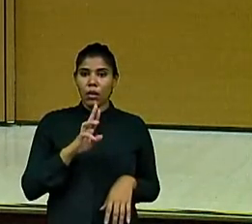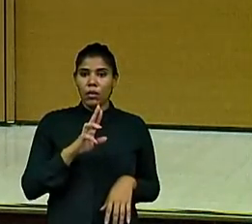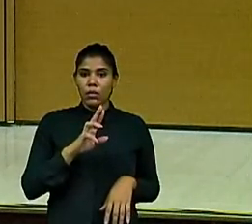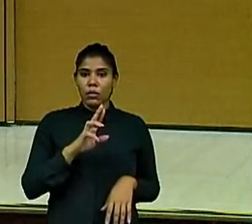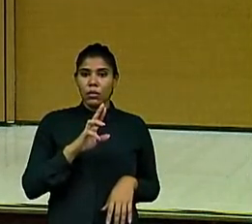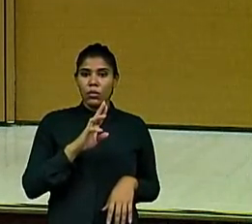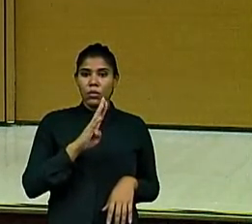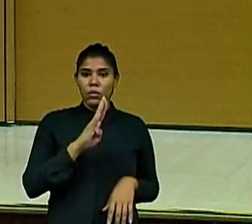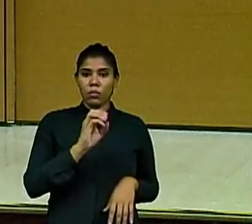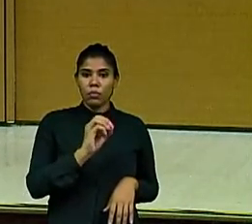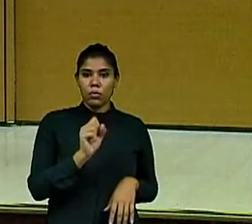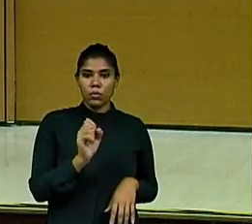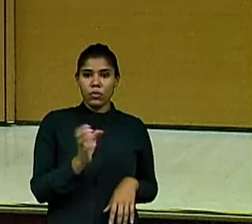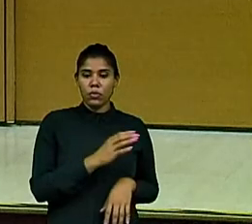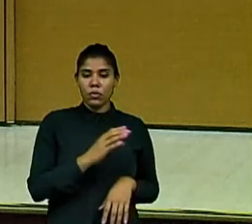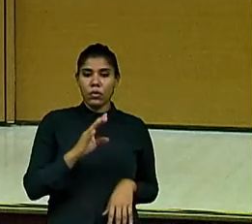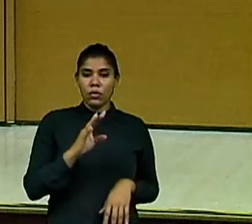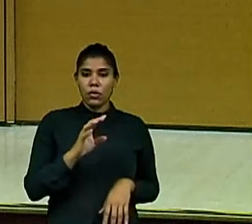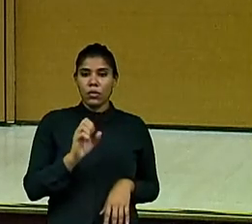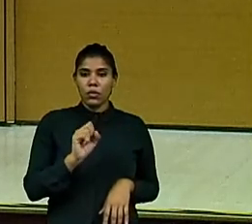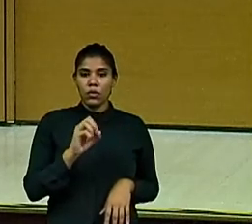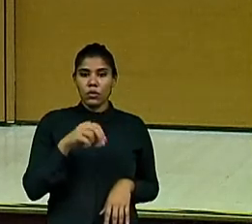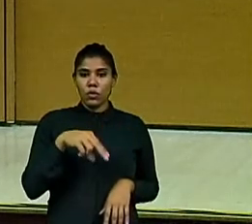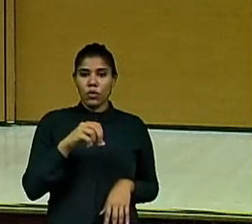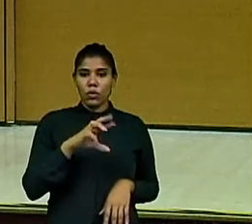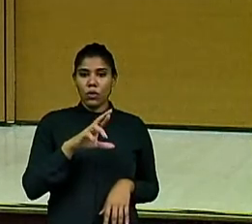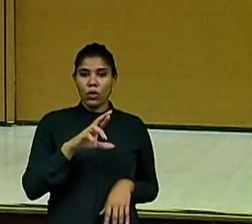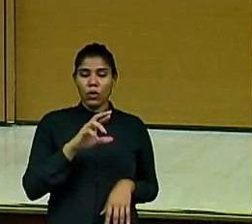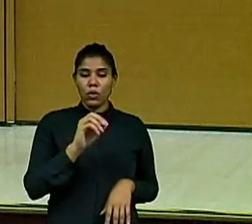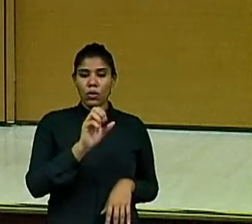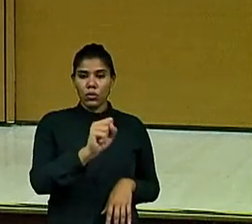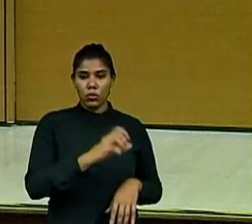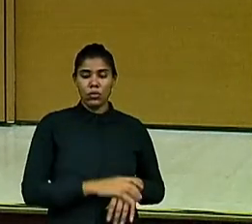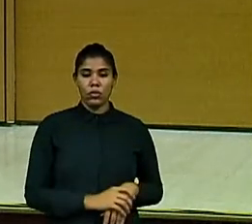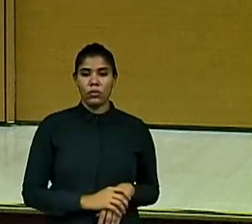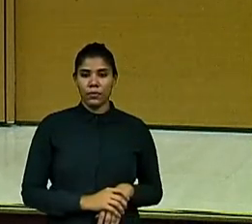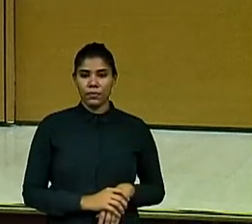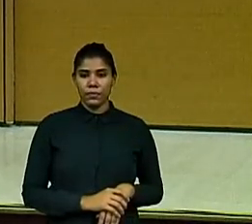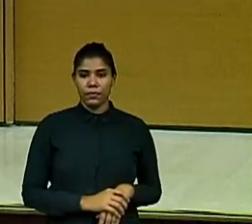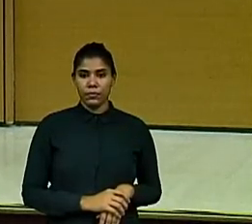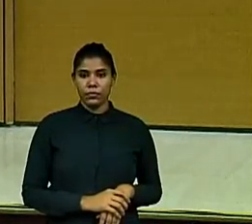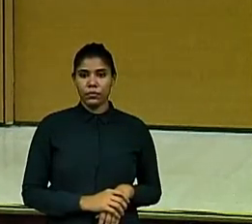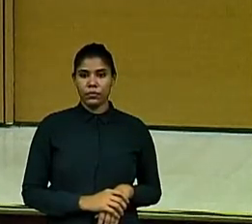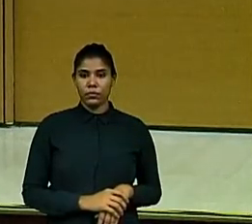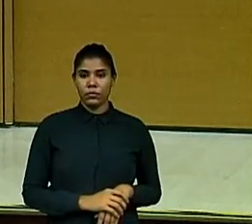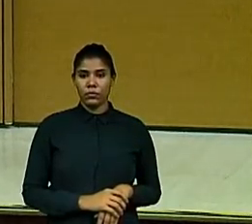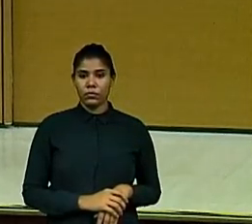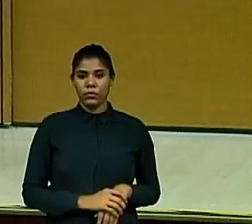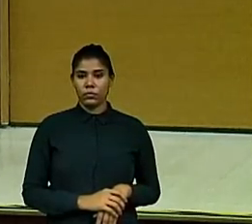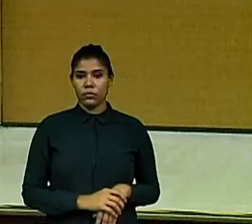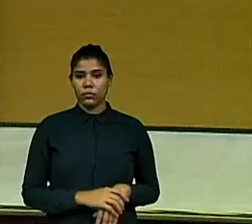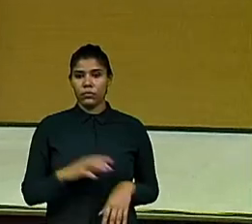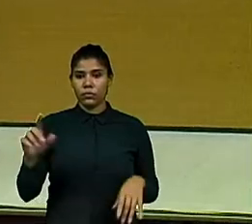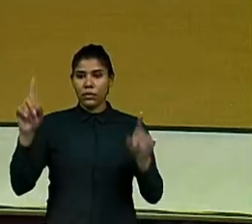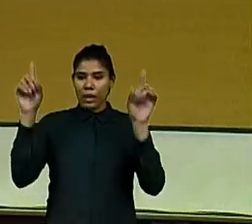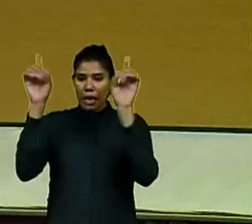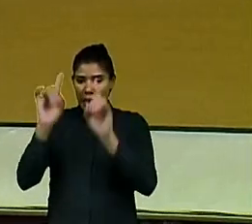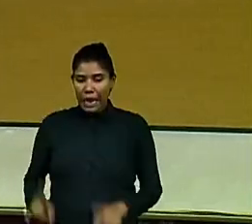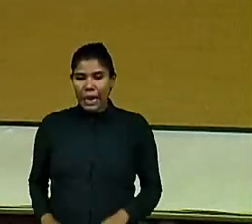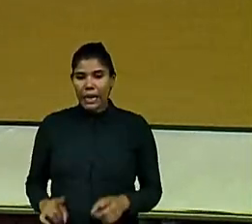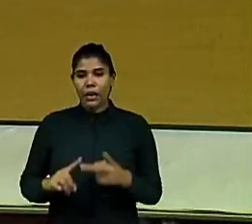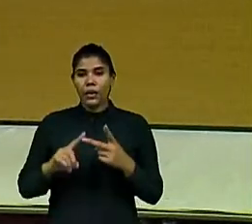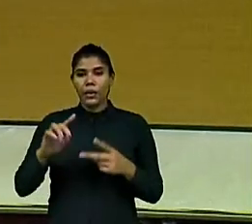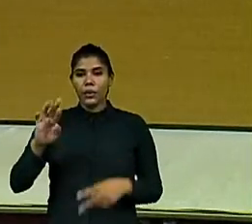tubos sonoros E no caso abertos no caso do Trovão do raio e o trovão